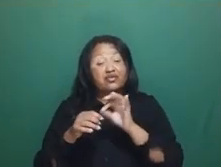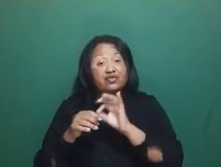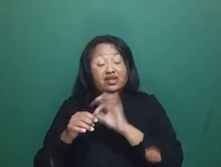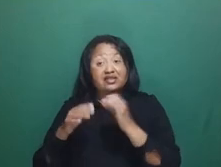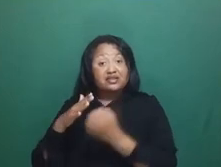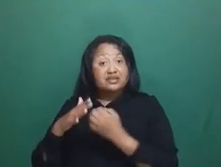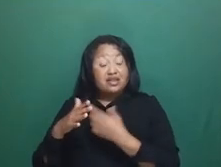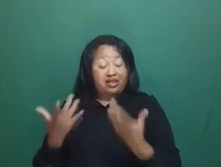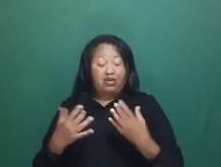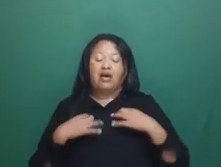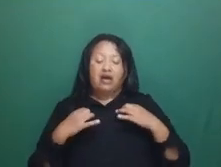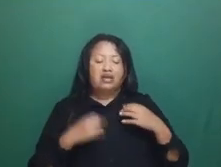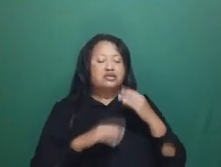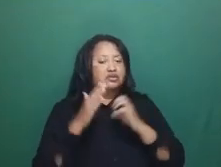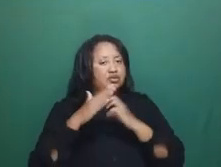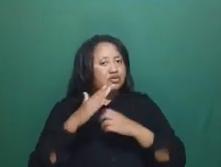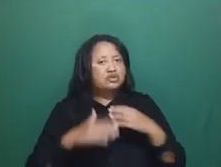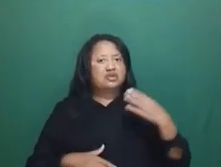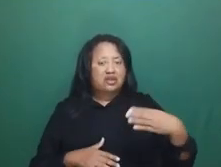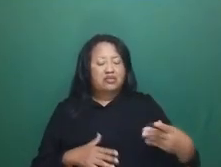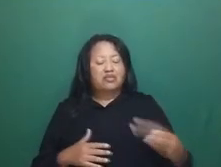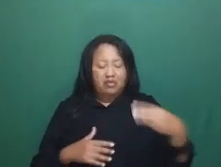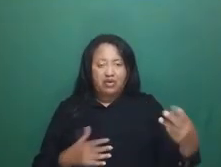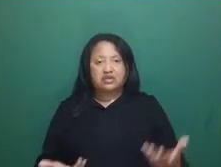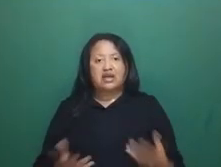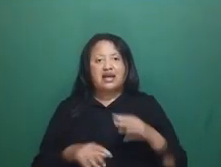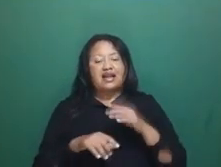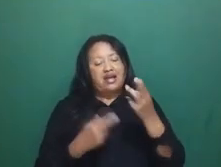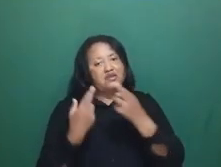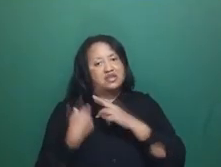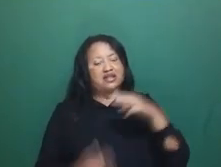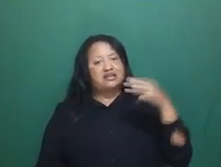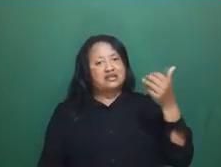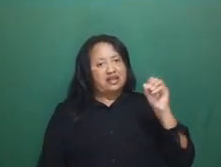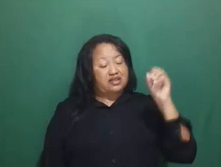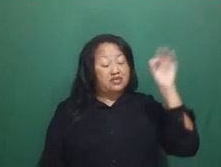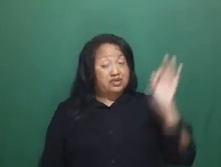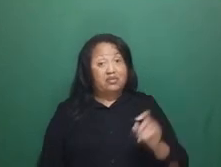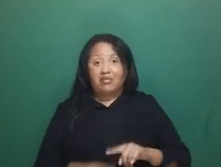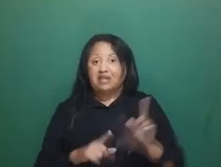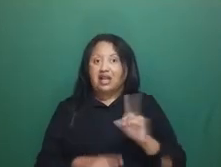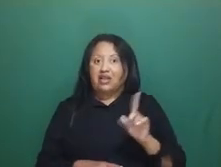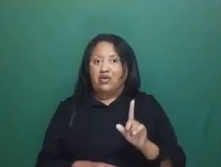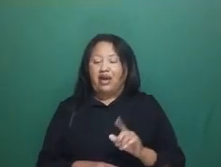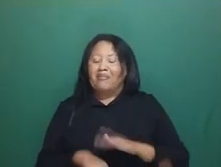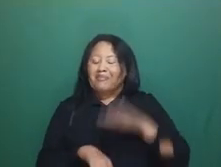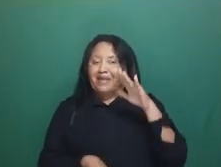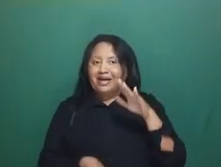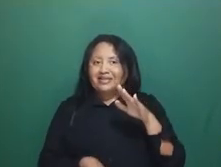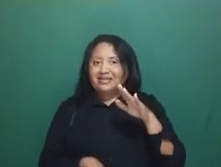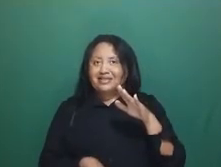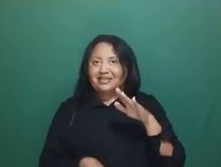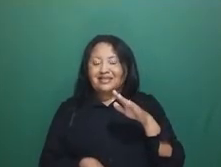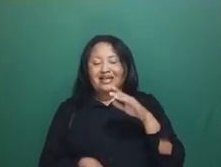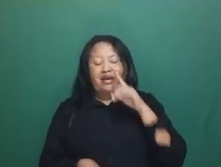é responsável por essa emissão de 10% de emissão mas ela não é a mais contaminante do planeta ela é a segunda nós